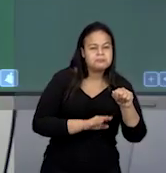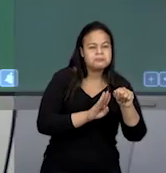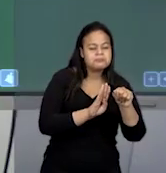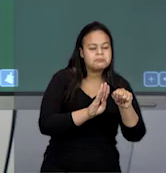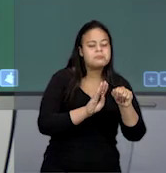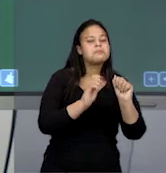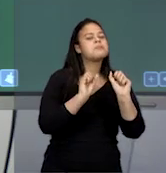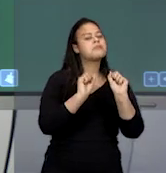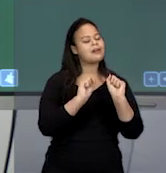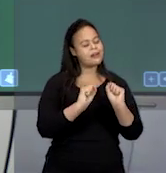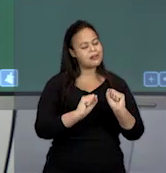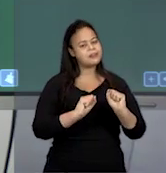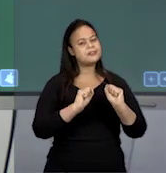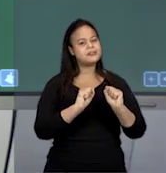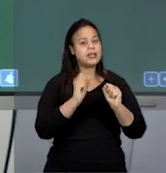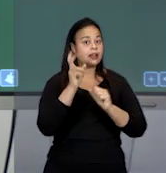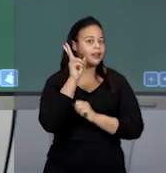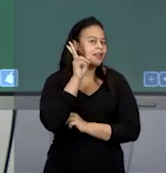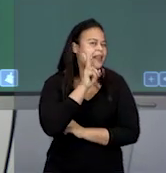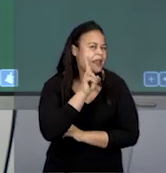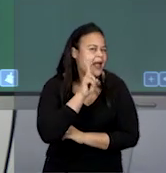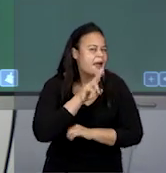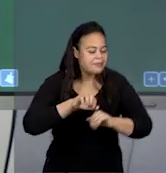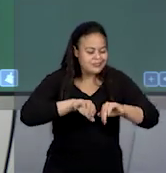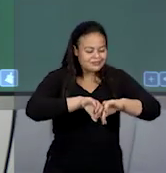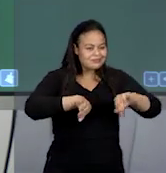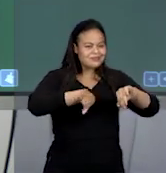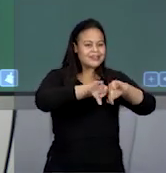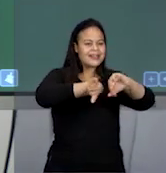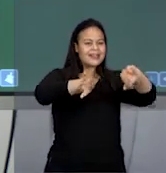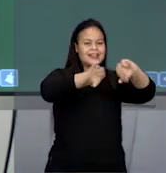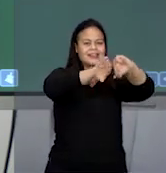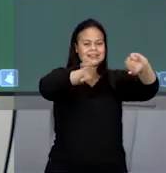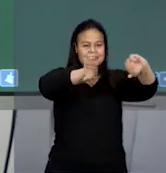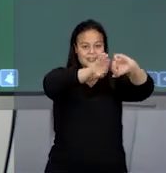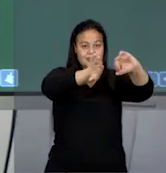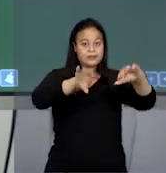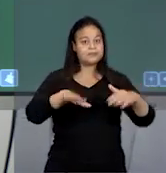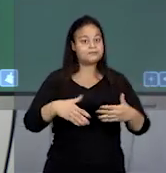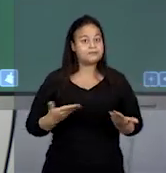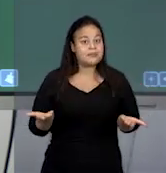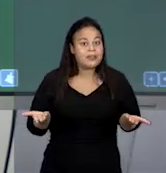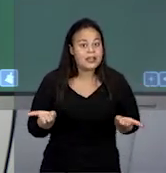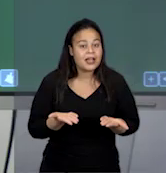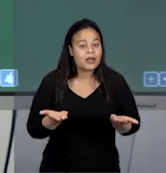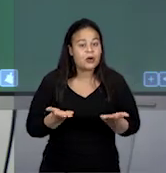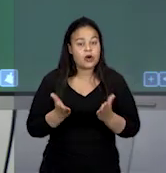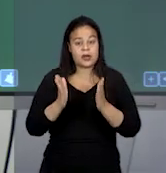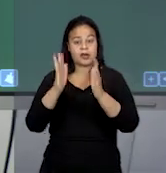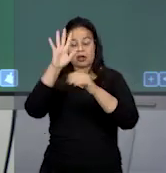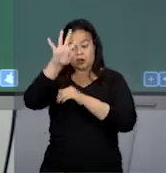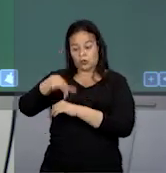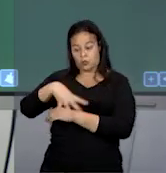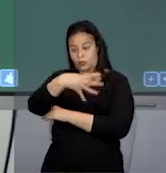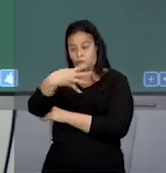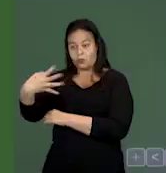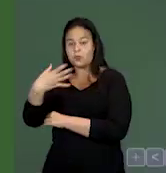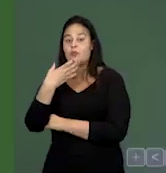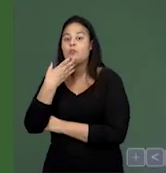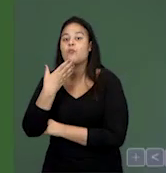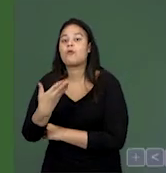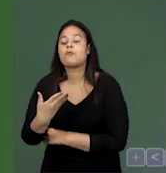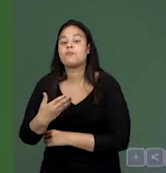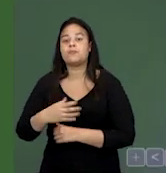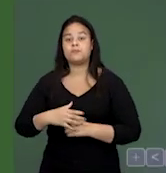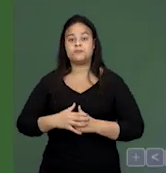Bzinho. Lembram lá da separação dos gametas? Agora a gente vai fazer o quadro de Pinet. Como que vai ficar? Eu